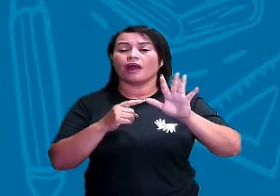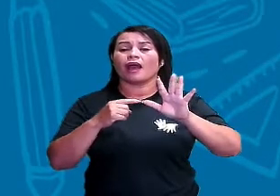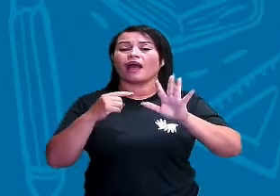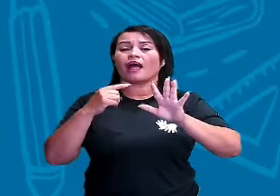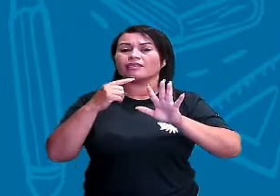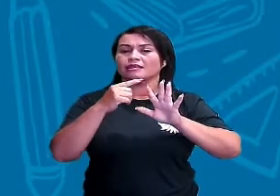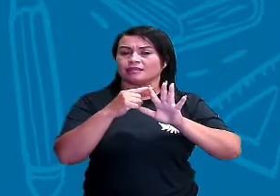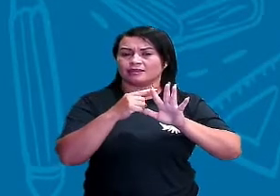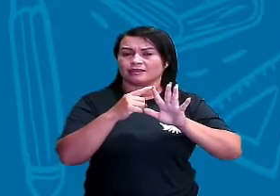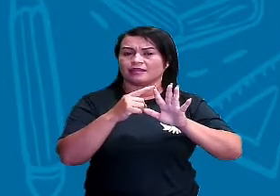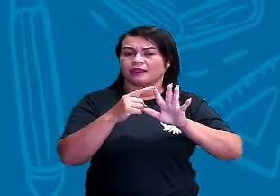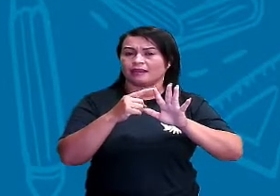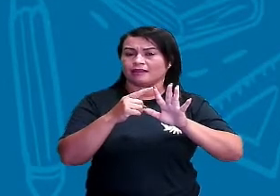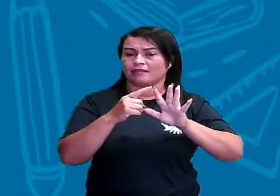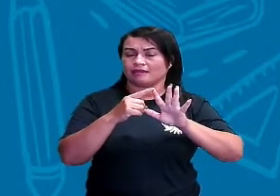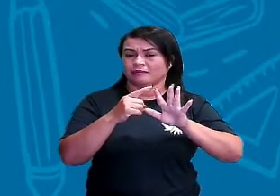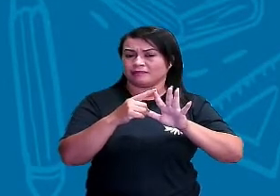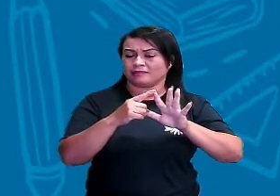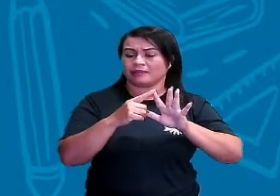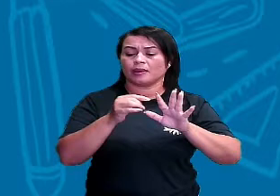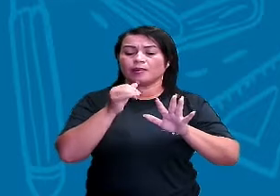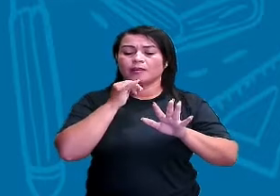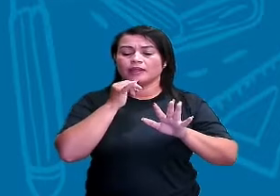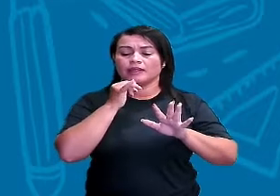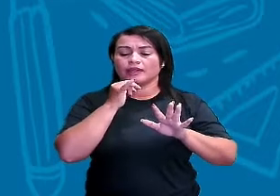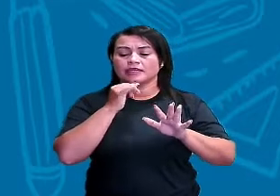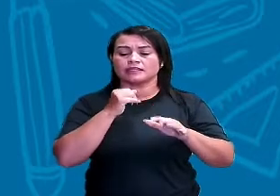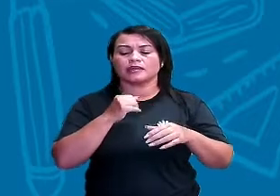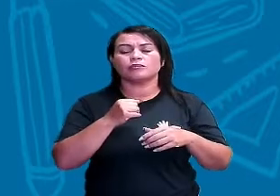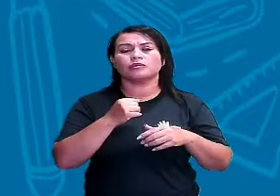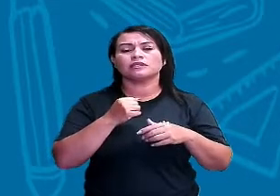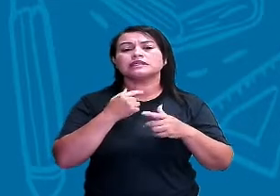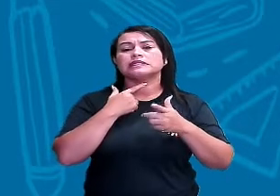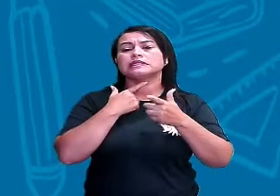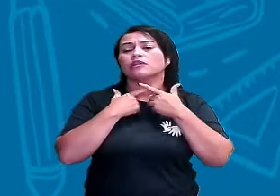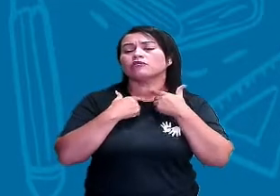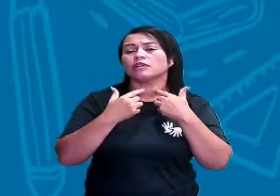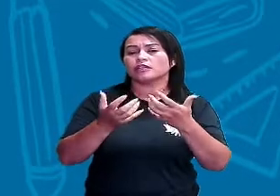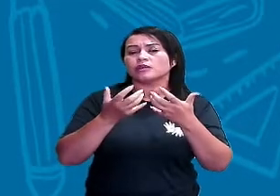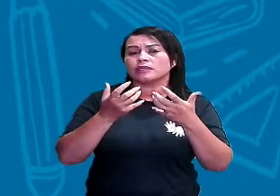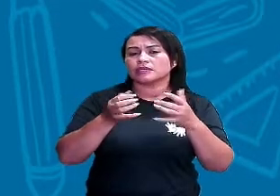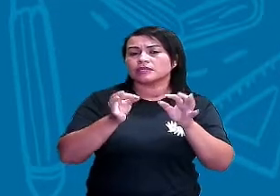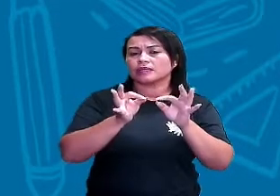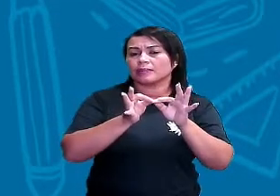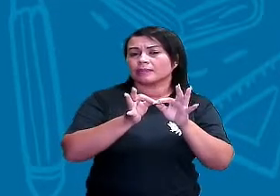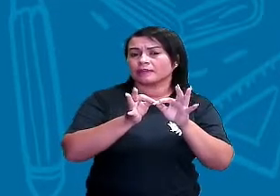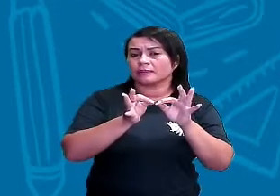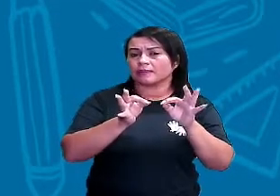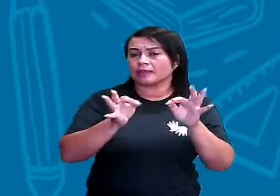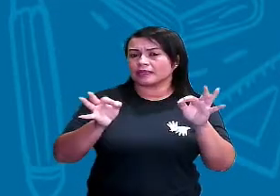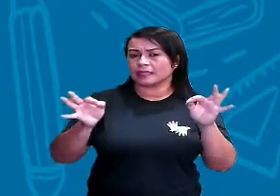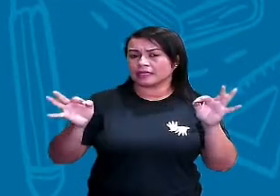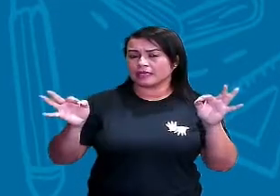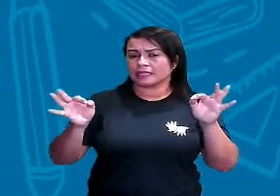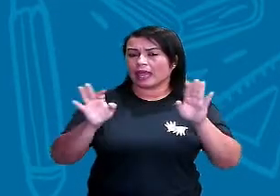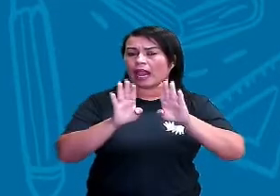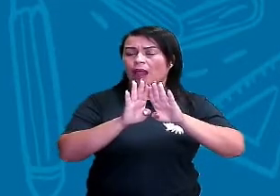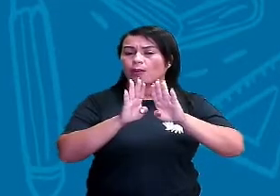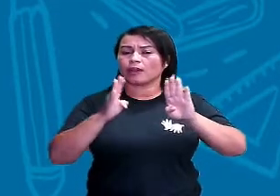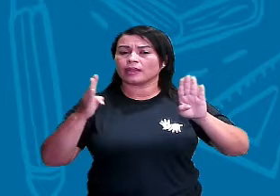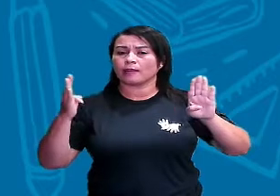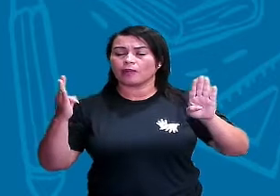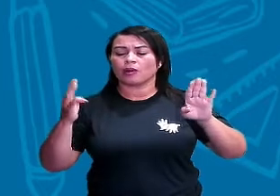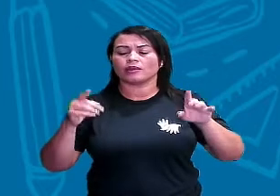quiser medir, por exemplo, a largura da porta, eu posso usar o palmo novamente, mas eu